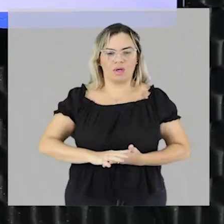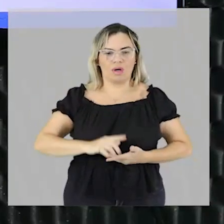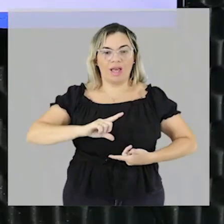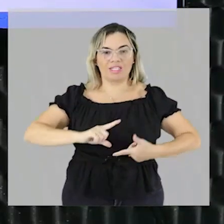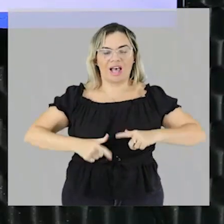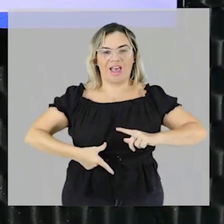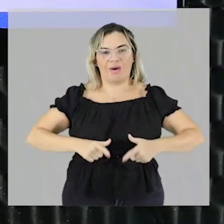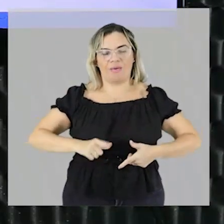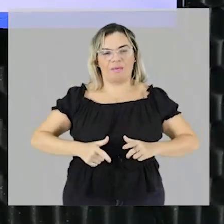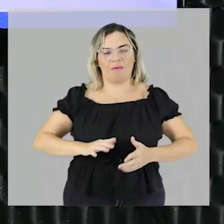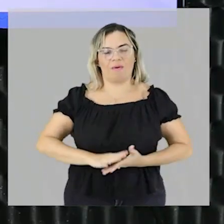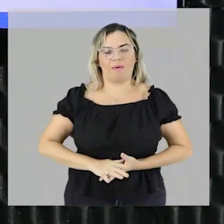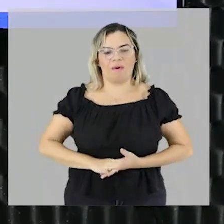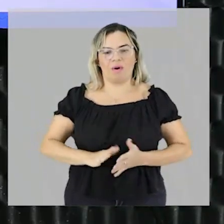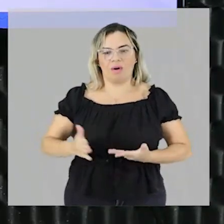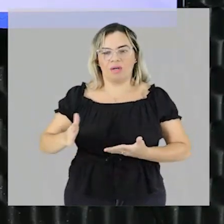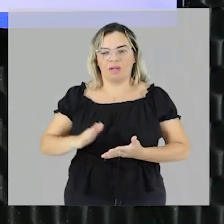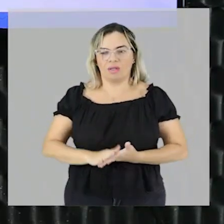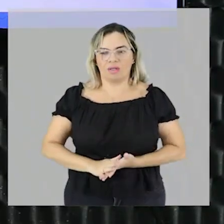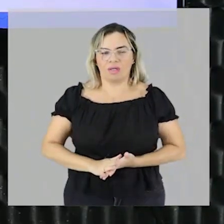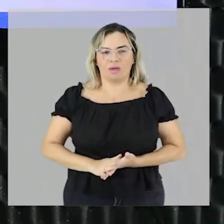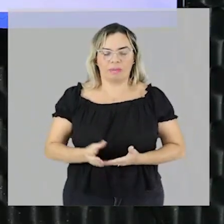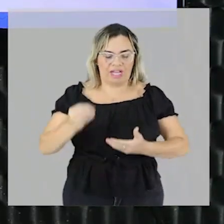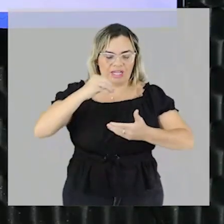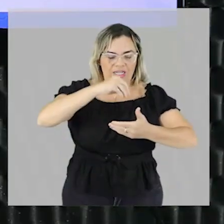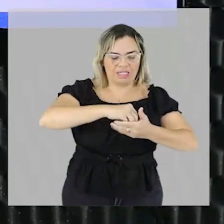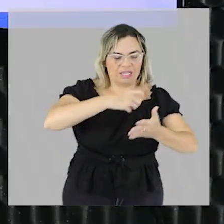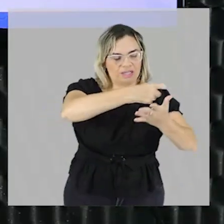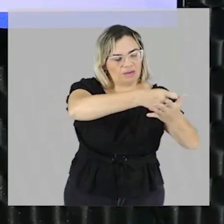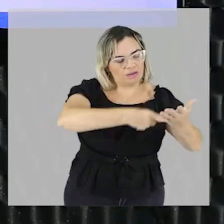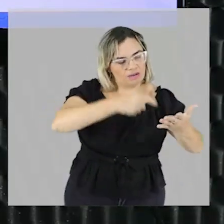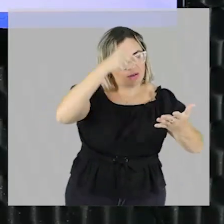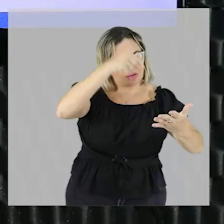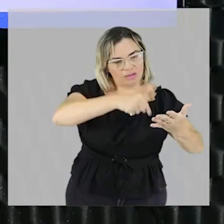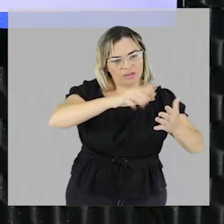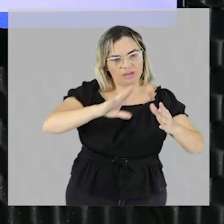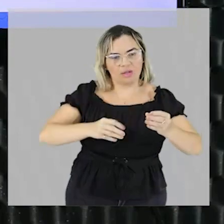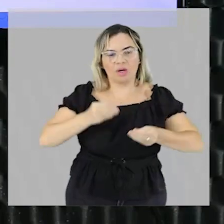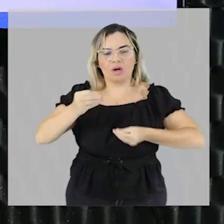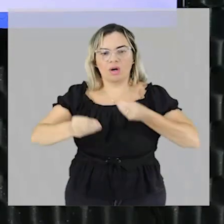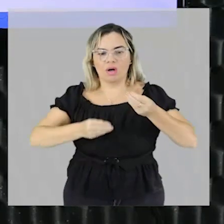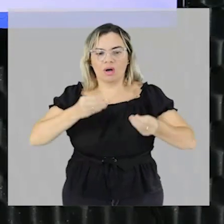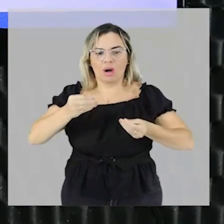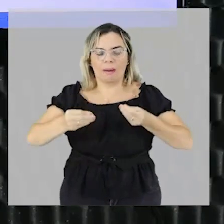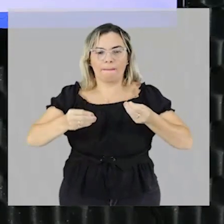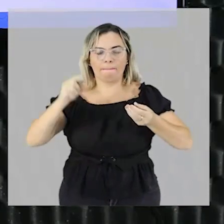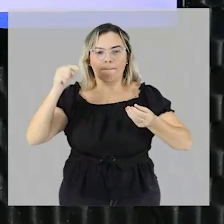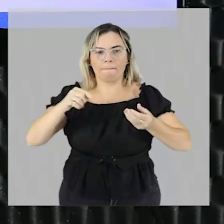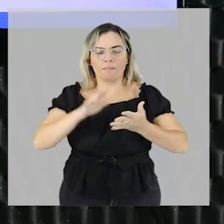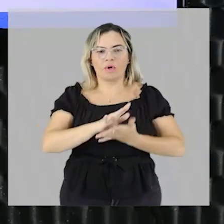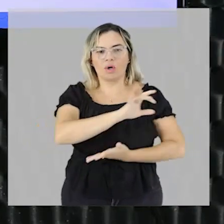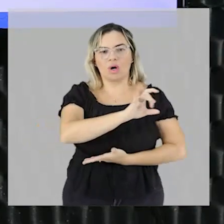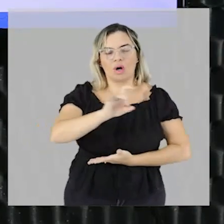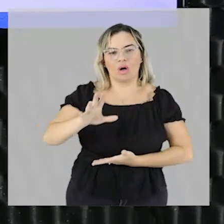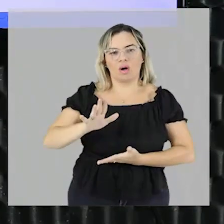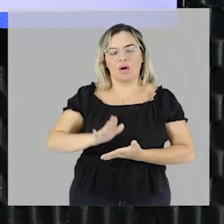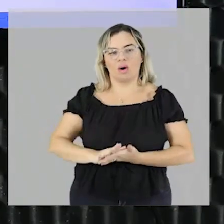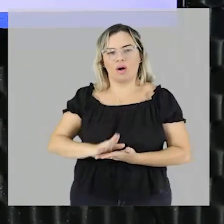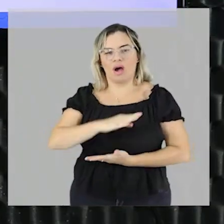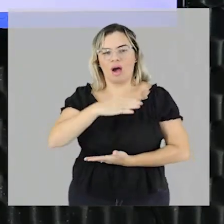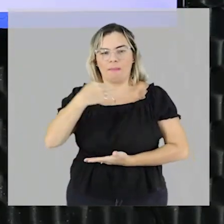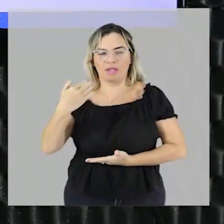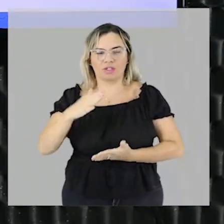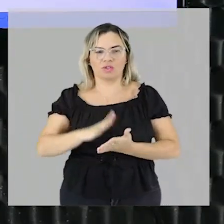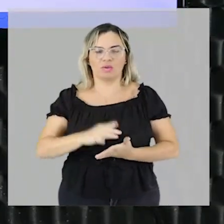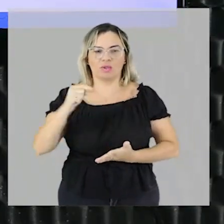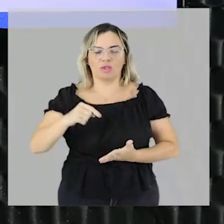texto. O que chorou de alegria quando viu comutada a pena de morte dos seus